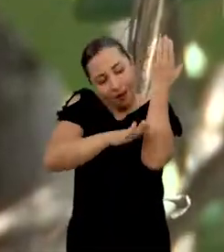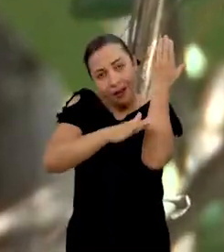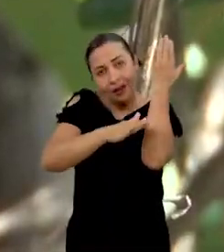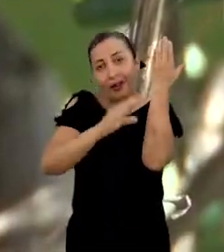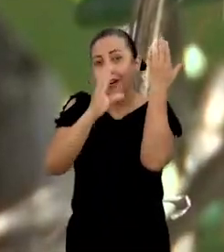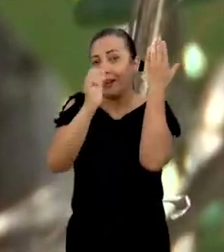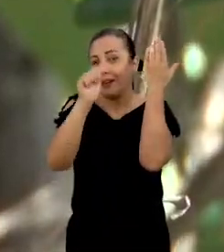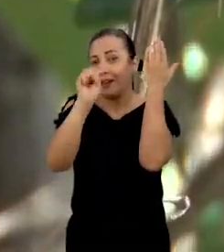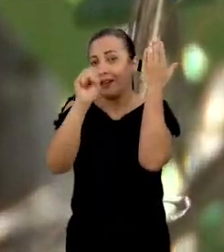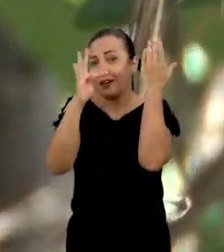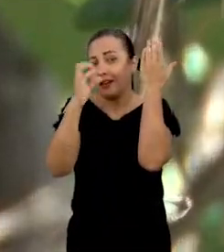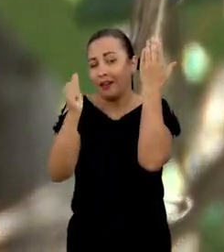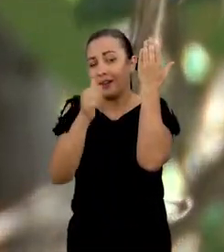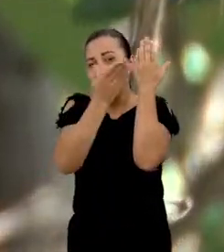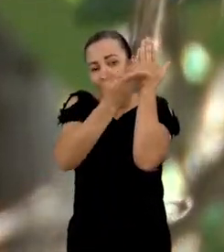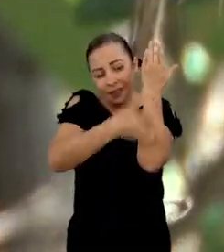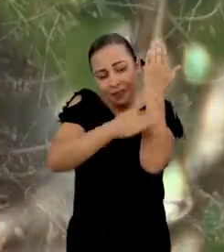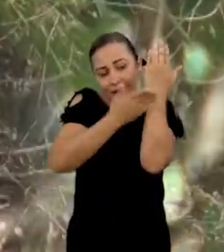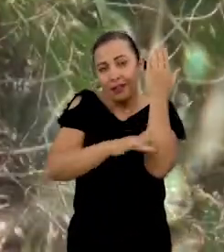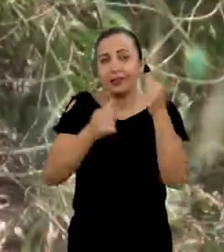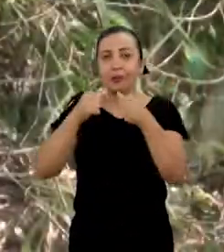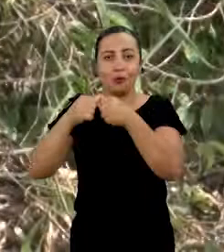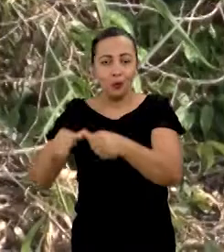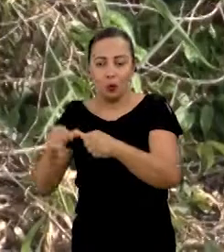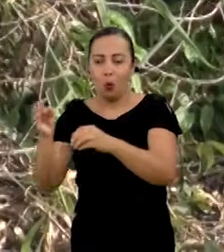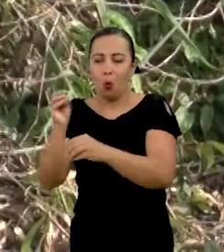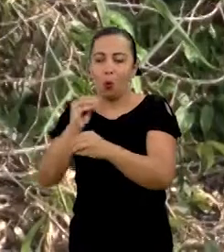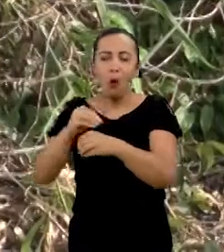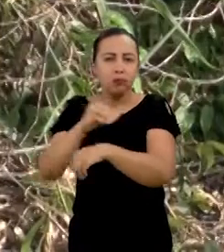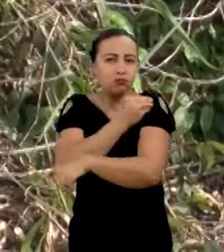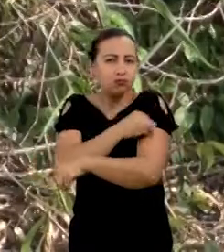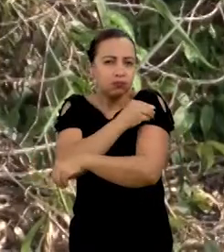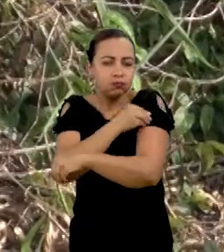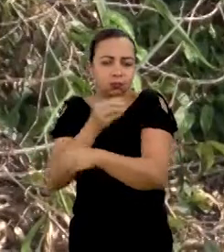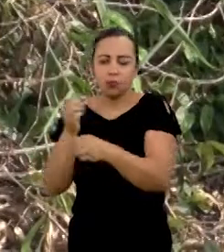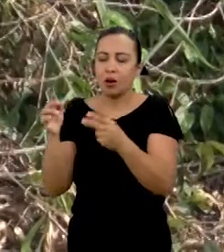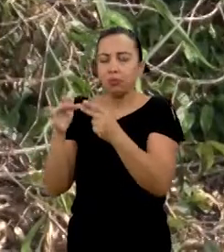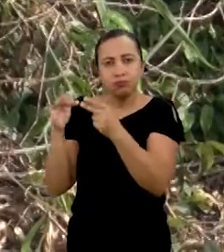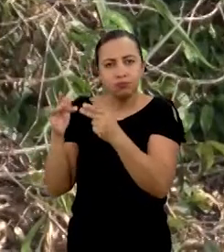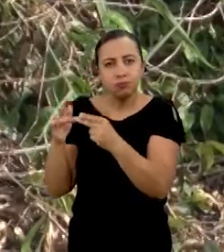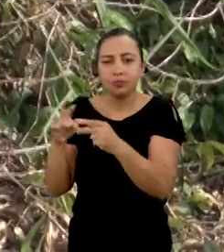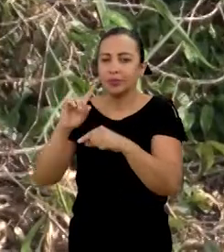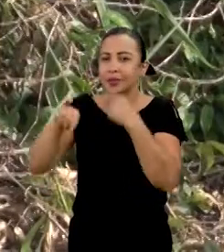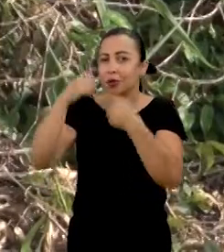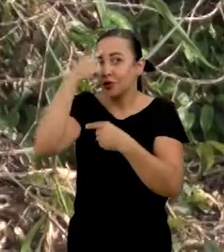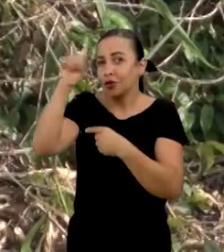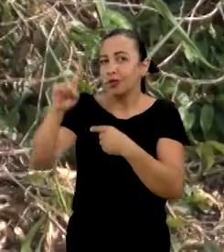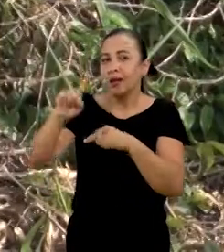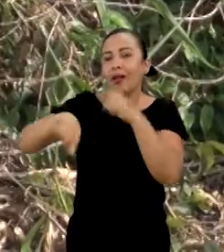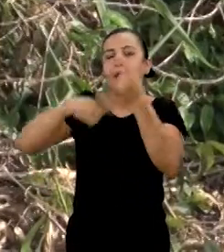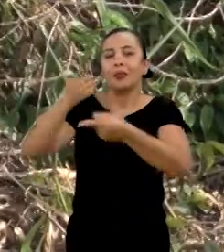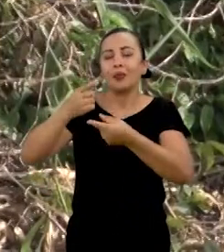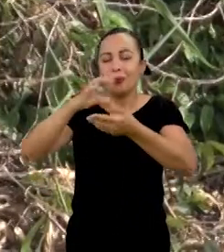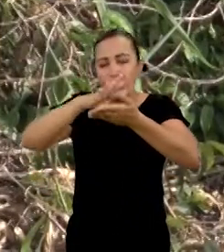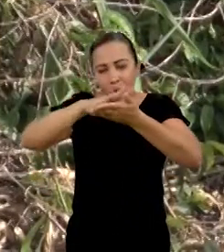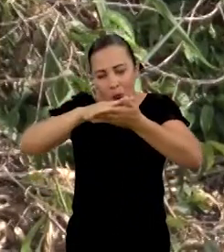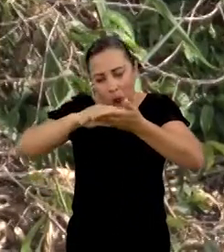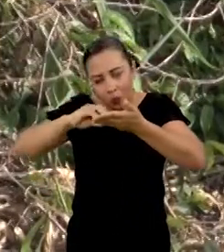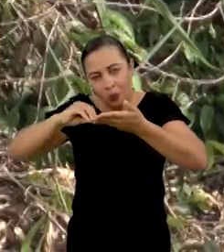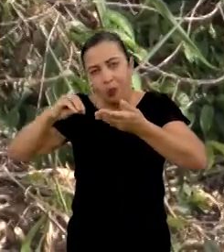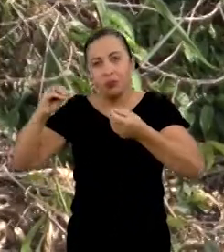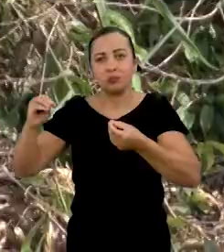planta. Essa casca ficou em contato com o álcool por alguns dias, e depois a substância